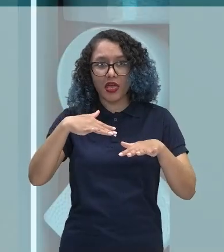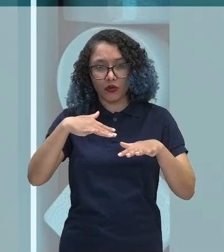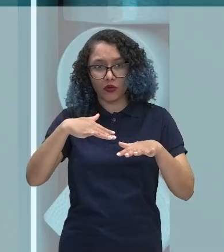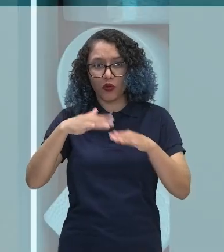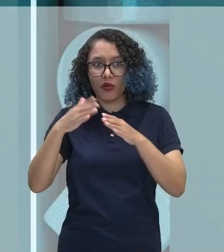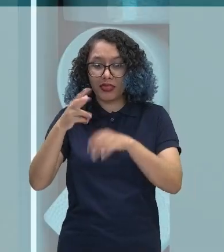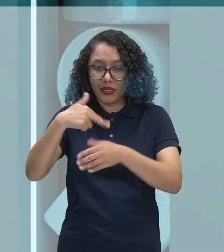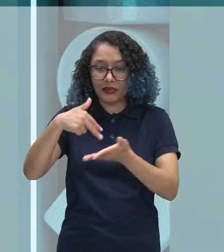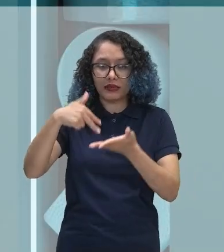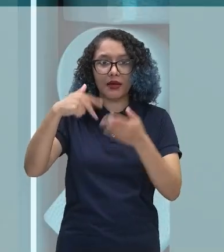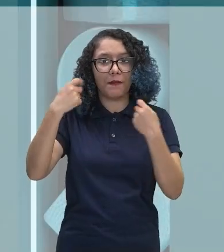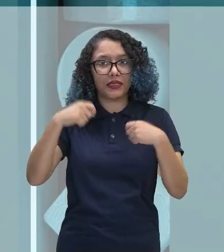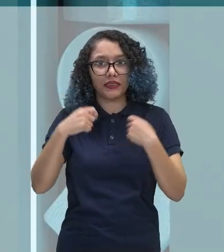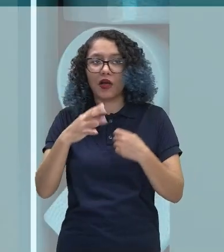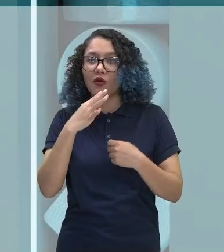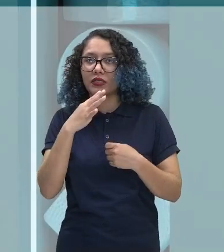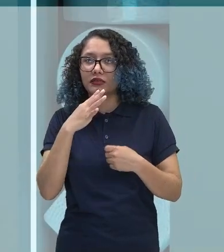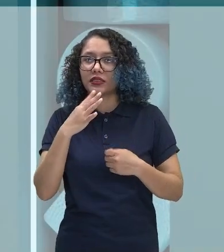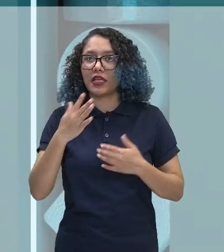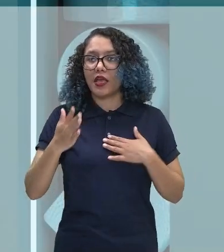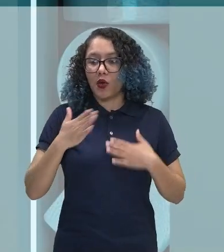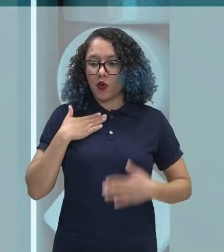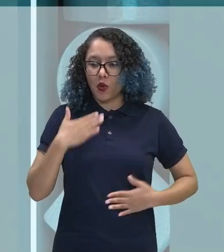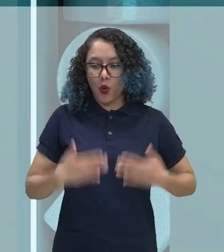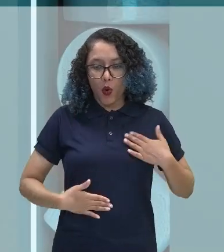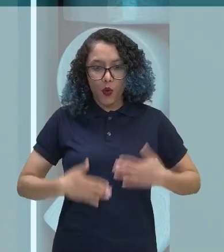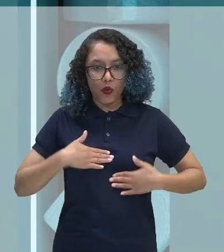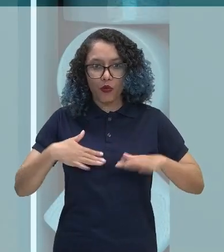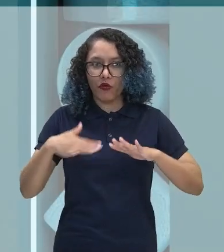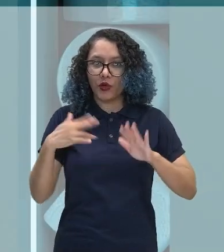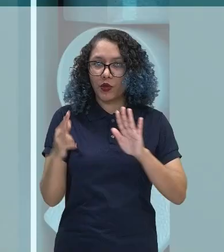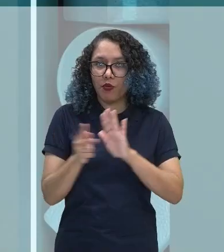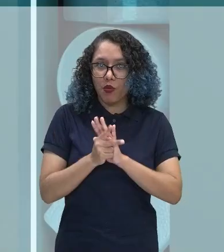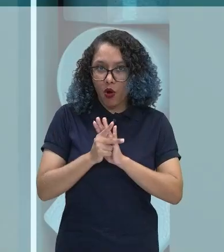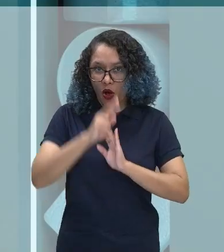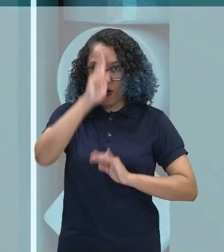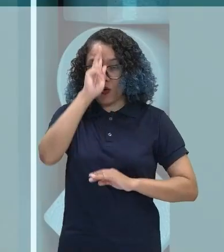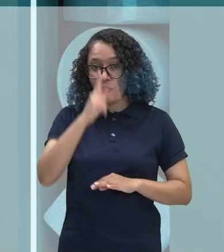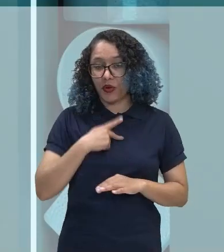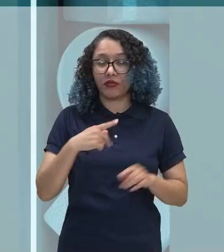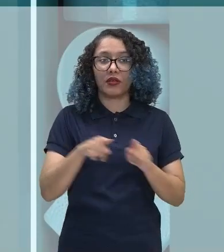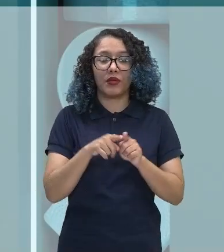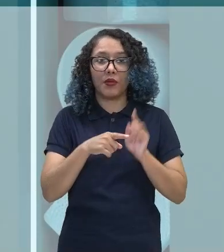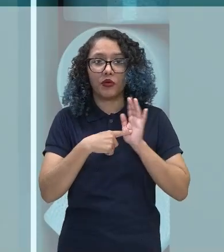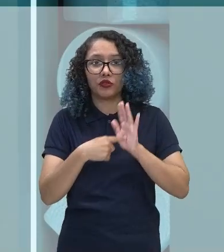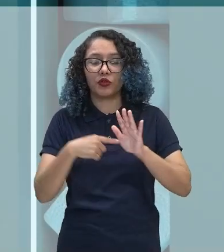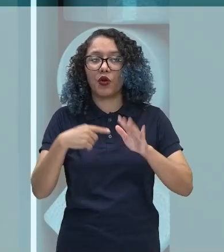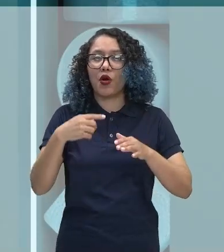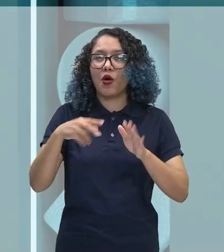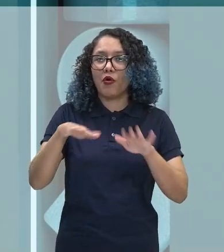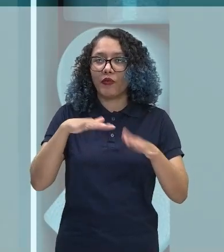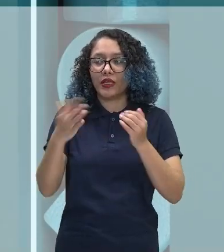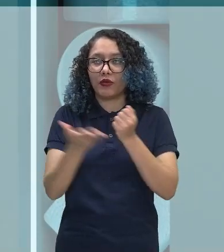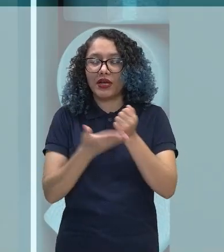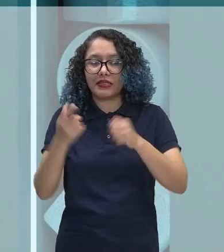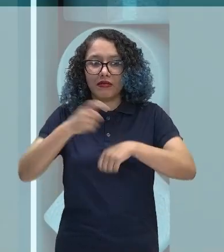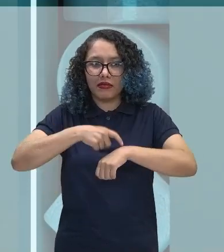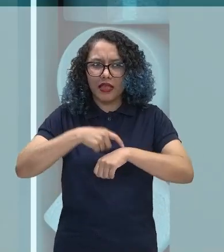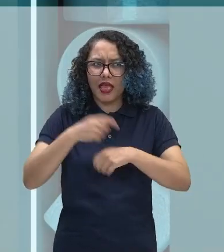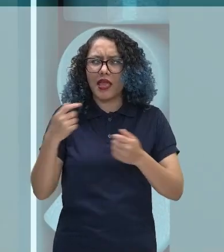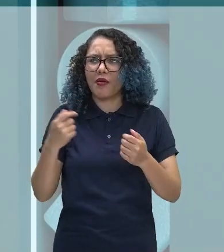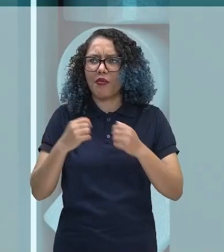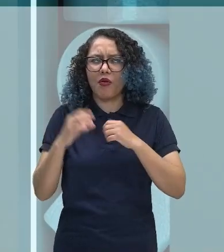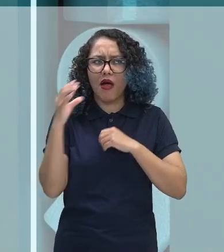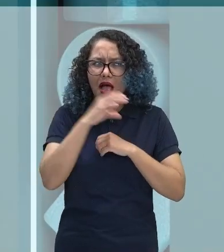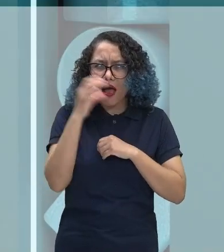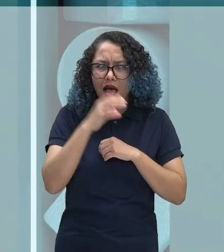limite dele. Depois, ele mostrou ali tempo, movimentos lentos, movimentos rápidos. Então, existem danças,